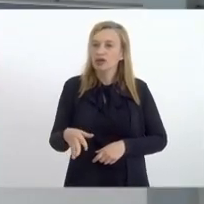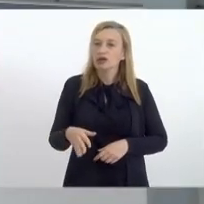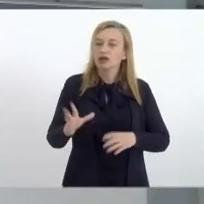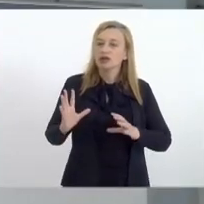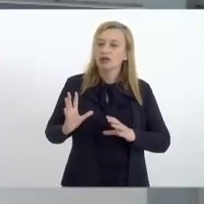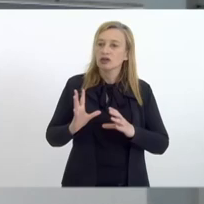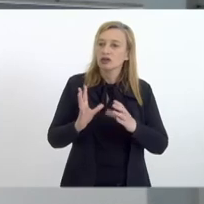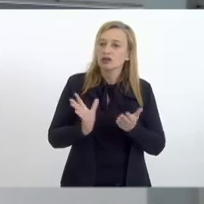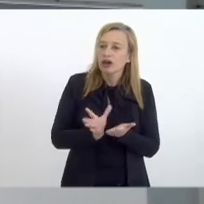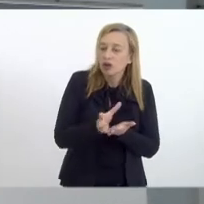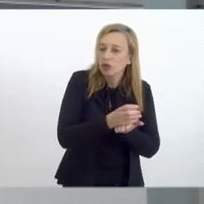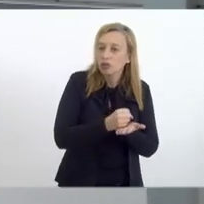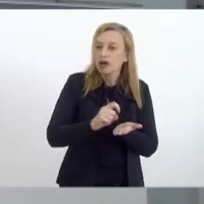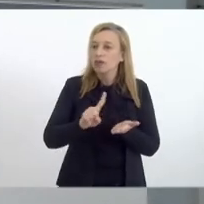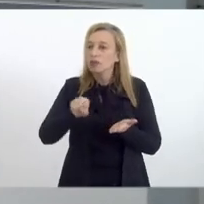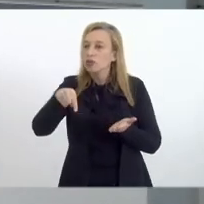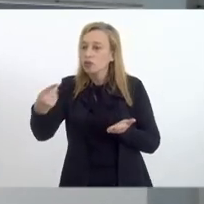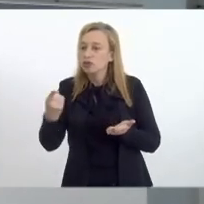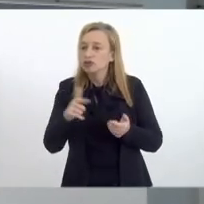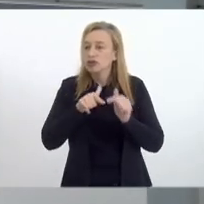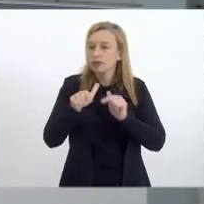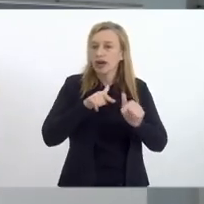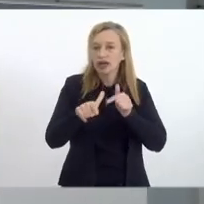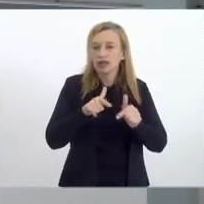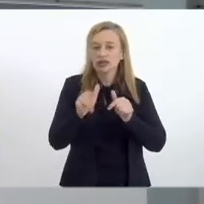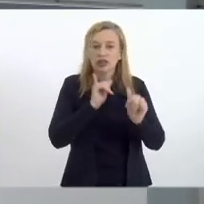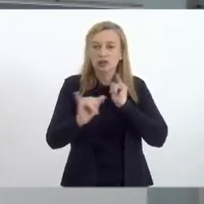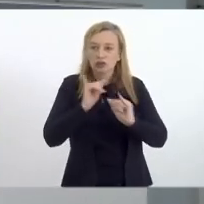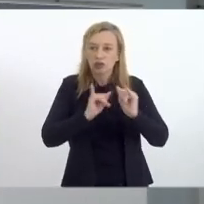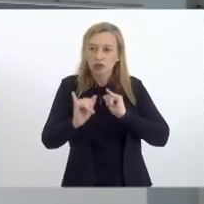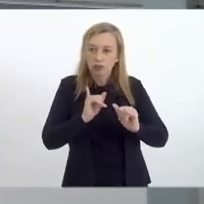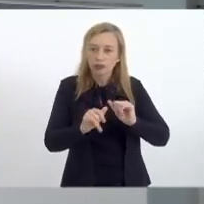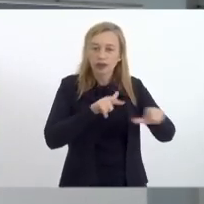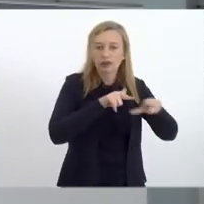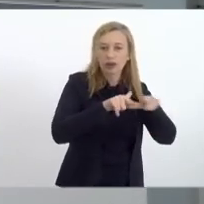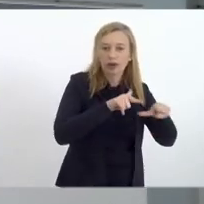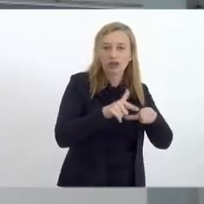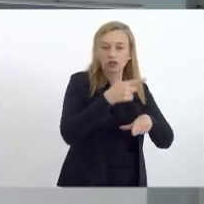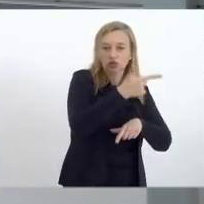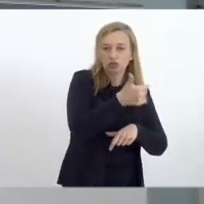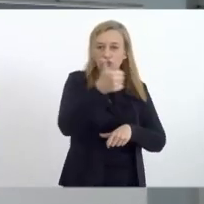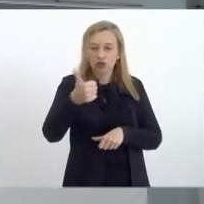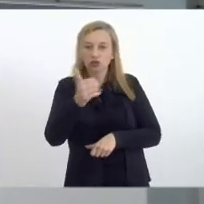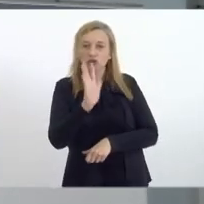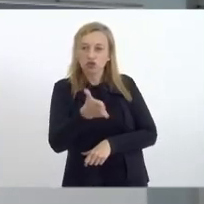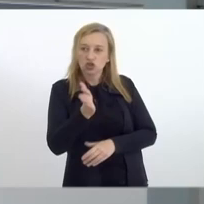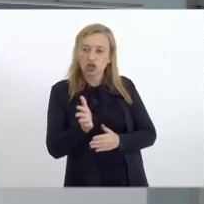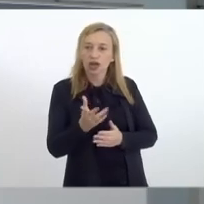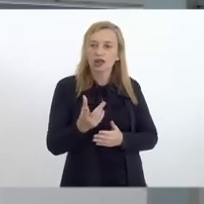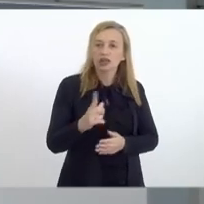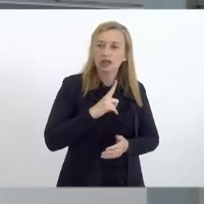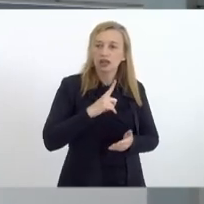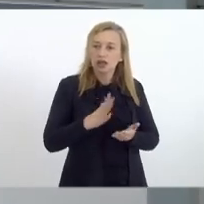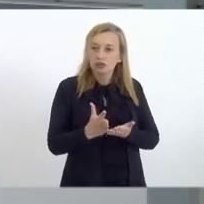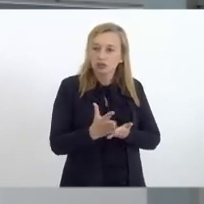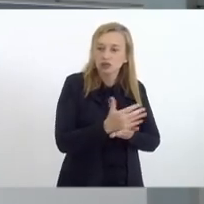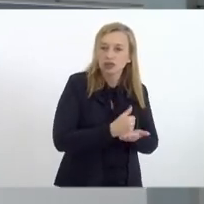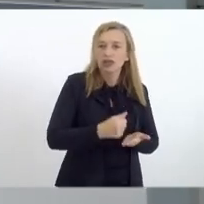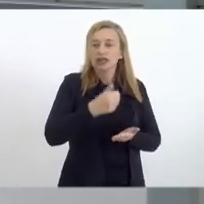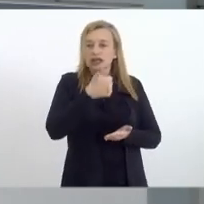para o próximo exercício. Cabe informar que, para o exercício de 2021, já possuímos um saldo de aproximadamente 100